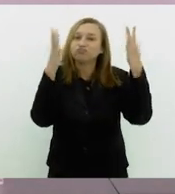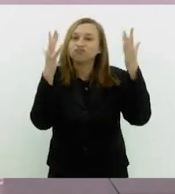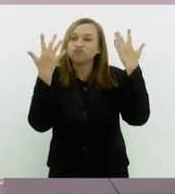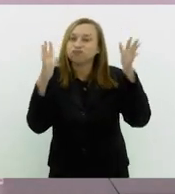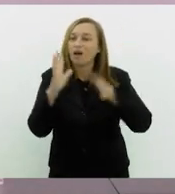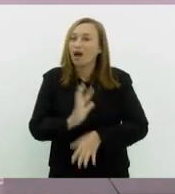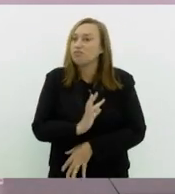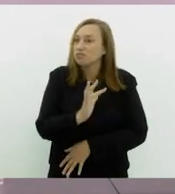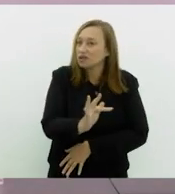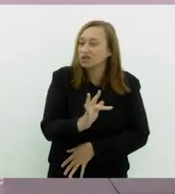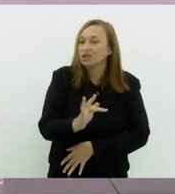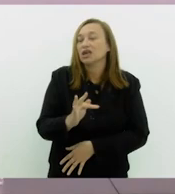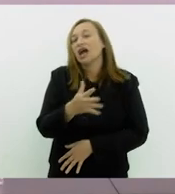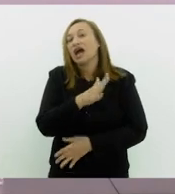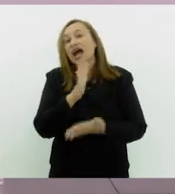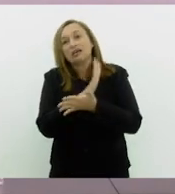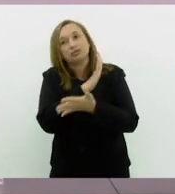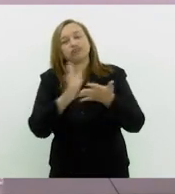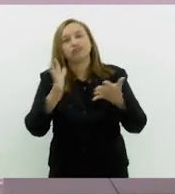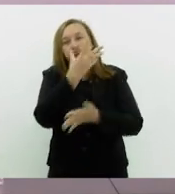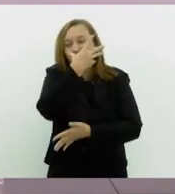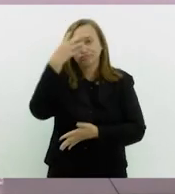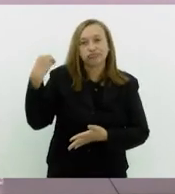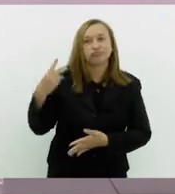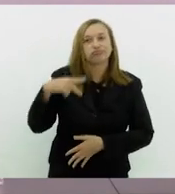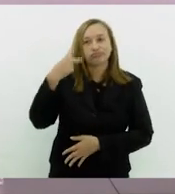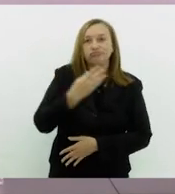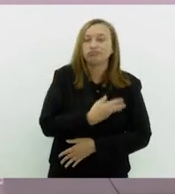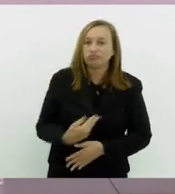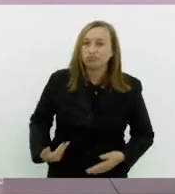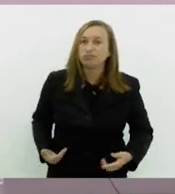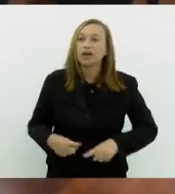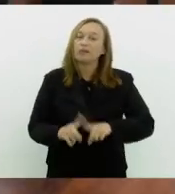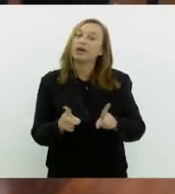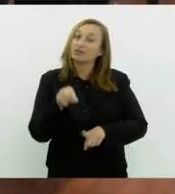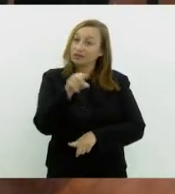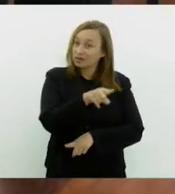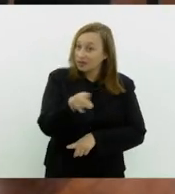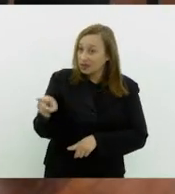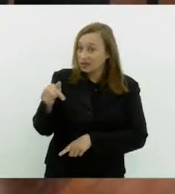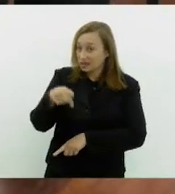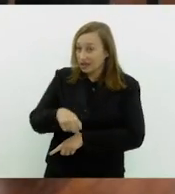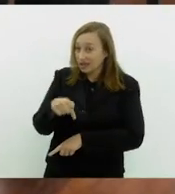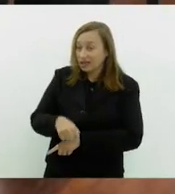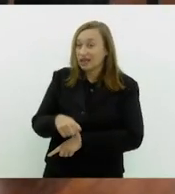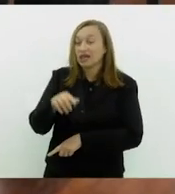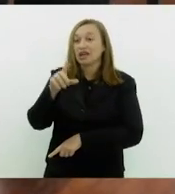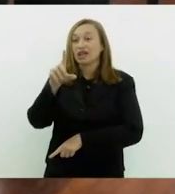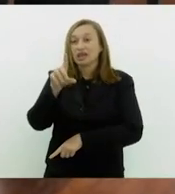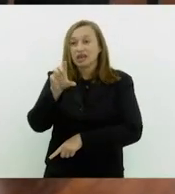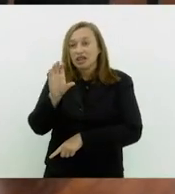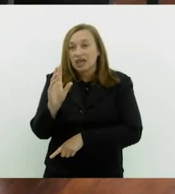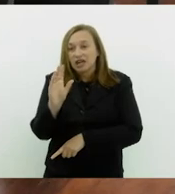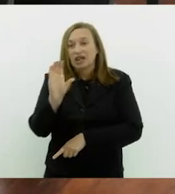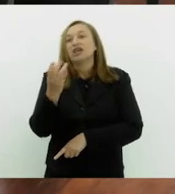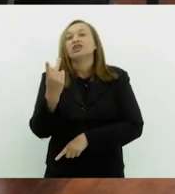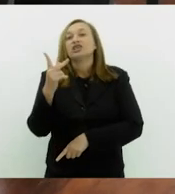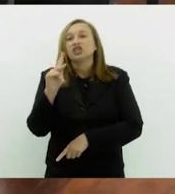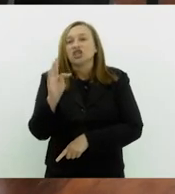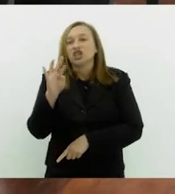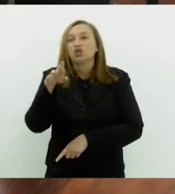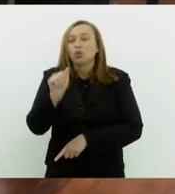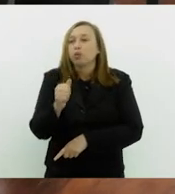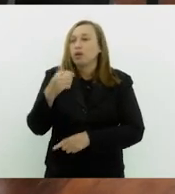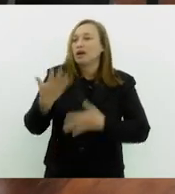Baixada, que muitas vezes é esquecida na política pública, mas ter vocês aqui da Chatuba é um prazer. Então, muito obrigada pela presença